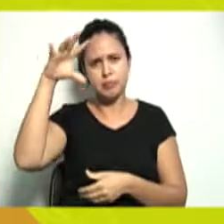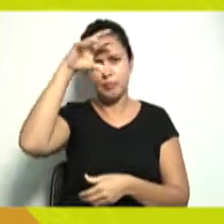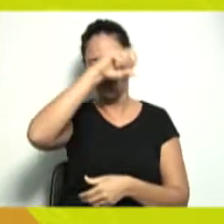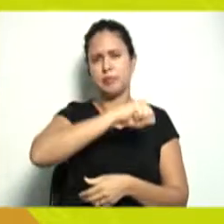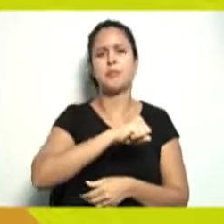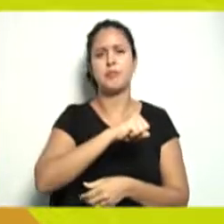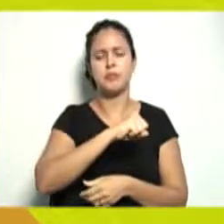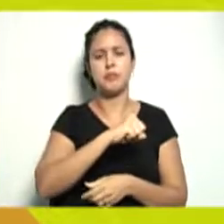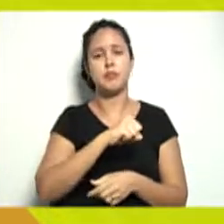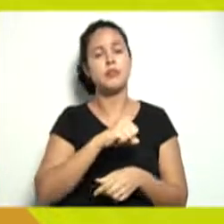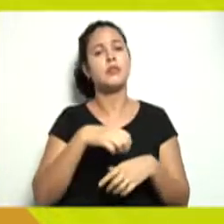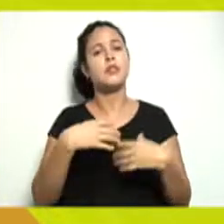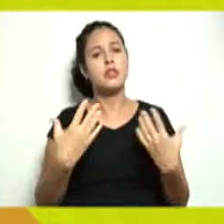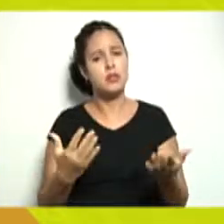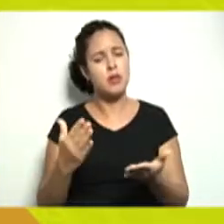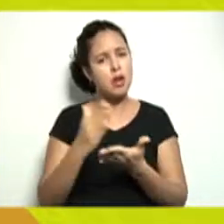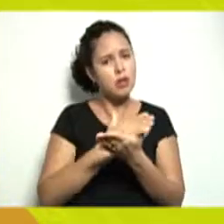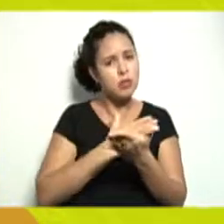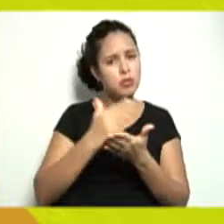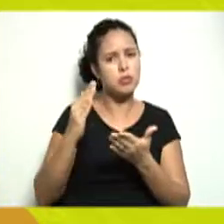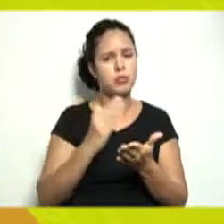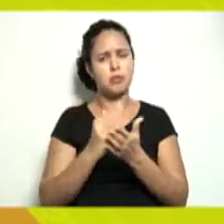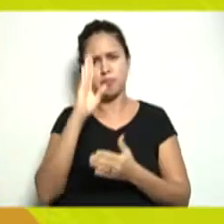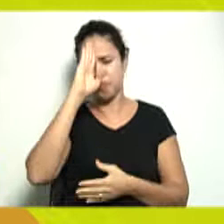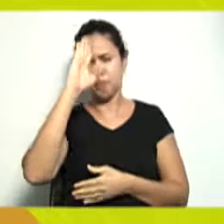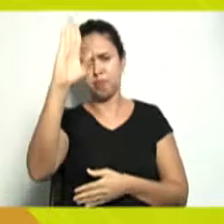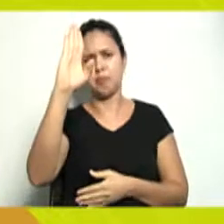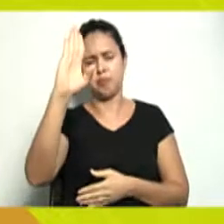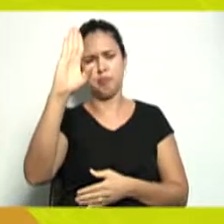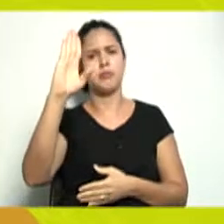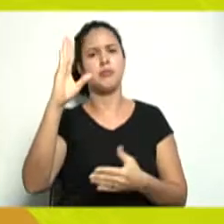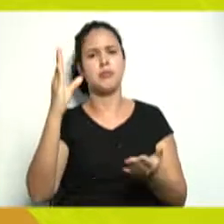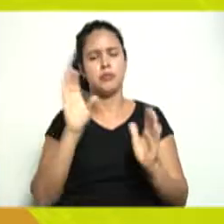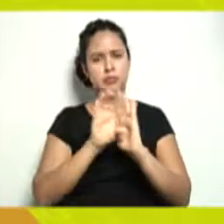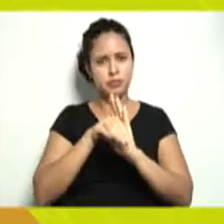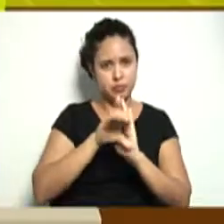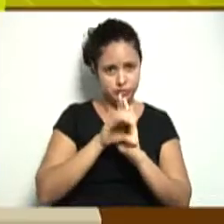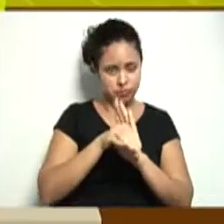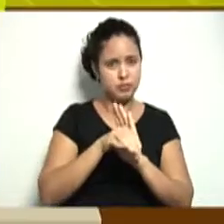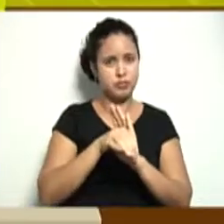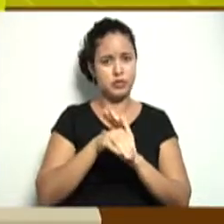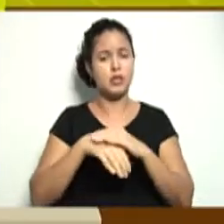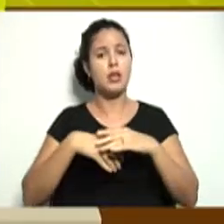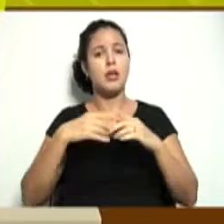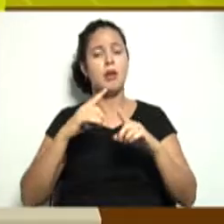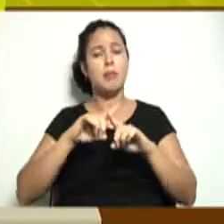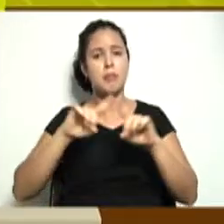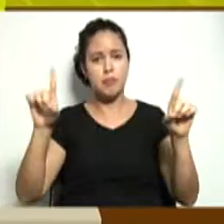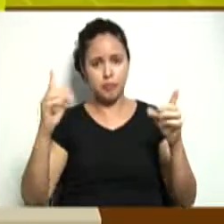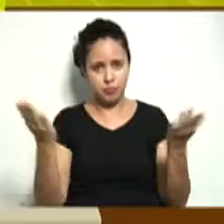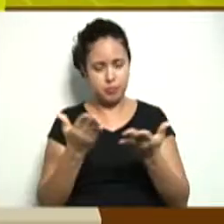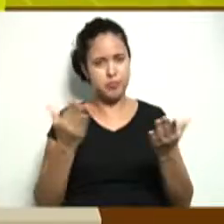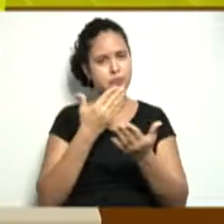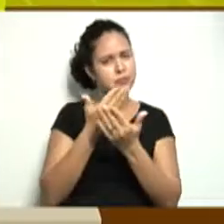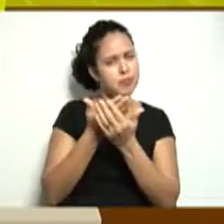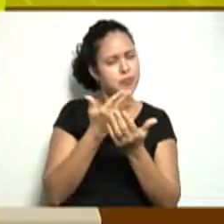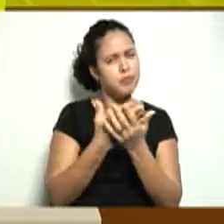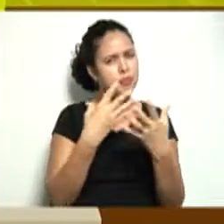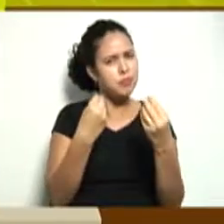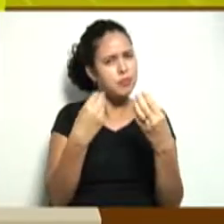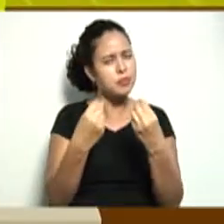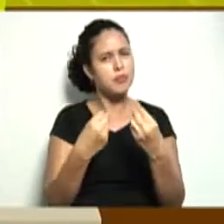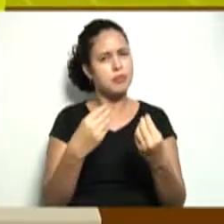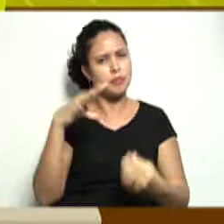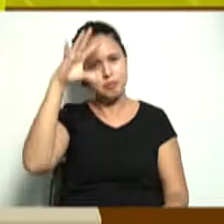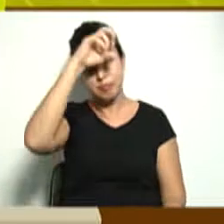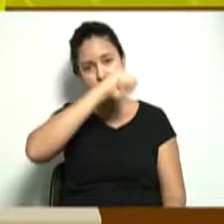complexas. Esses foram alguns dos principais pontos que vimos até agora. Mas hoje a gente tem muita coisa ainda para